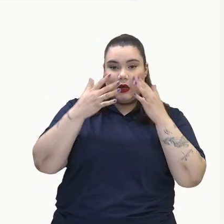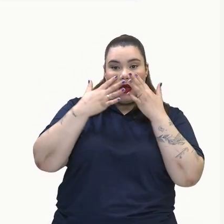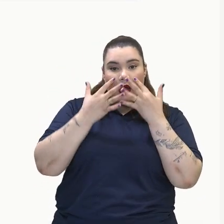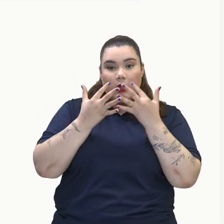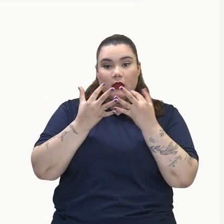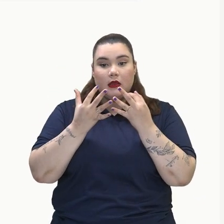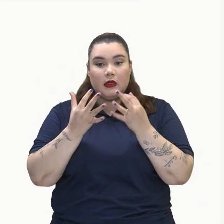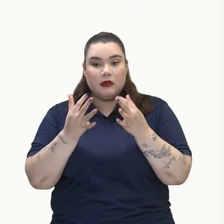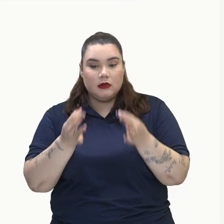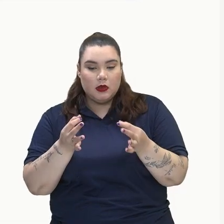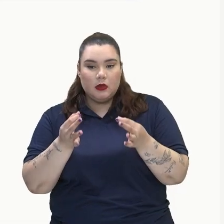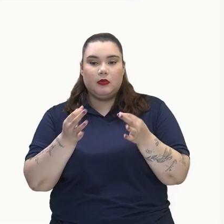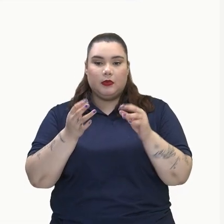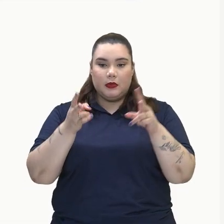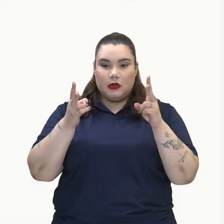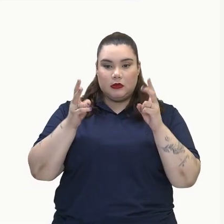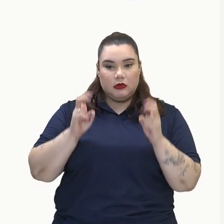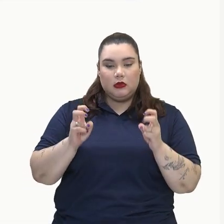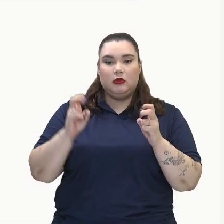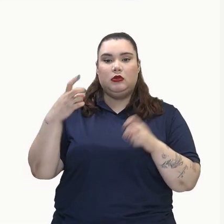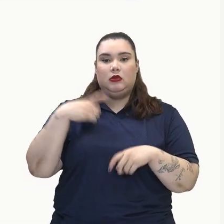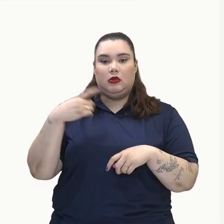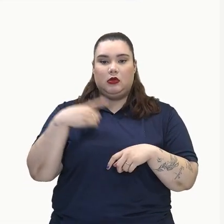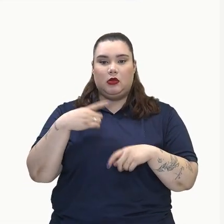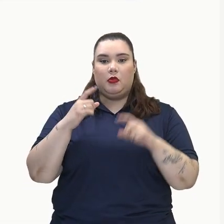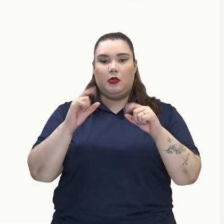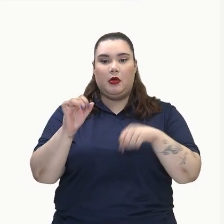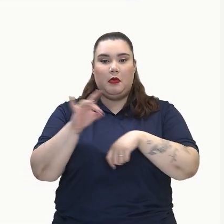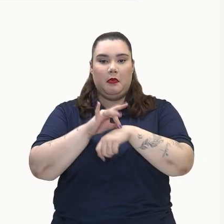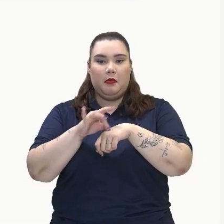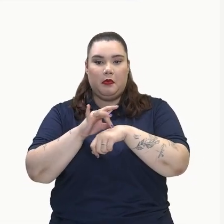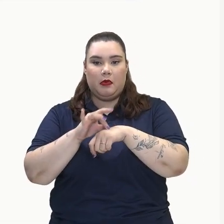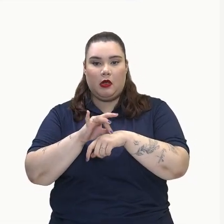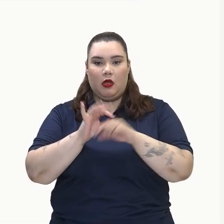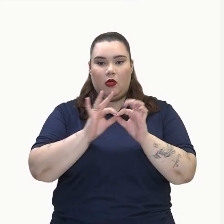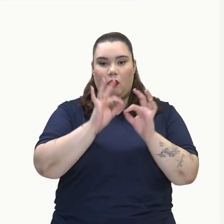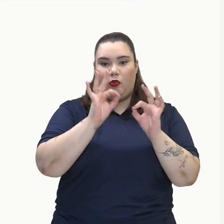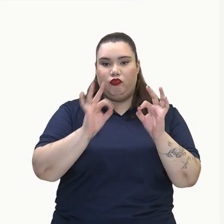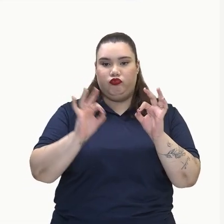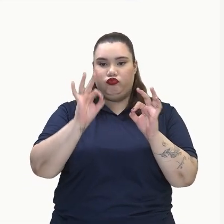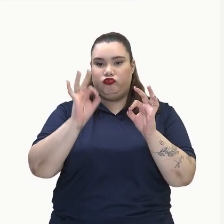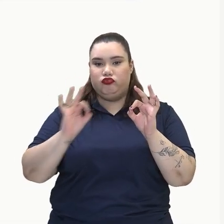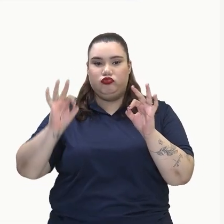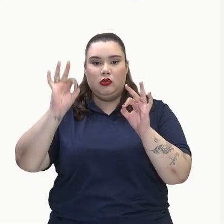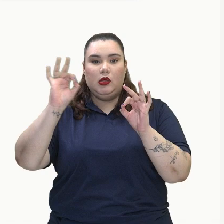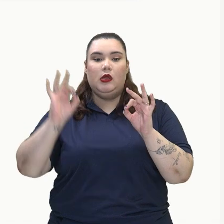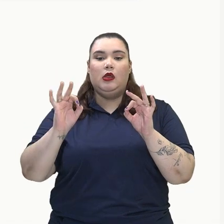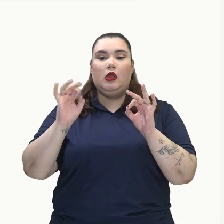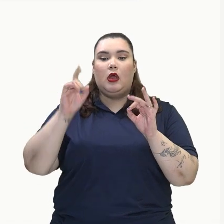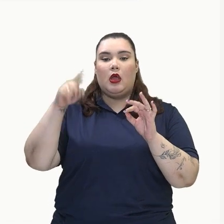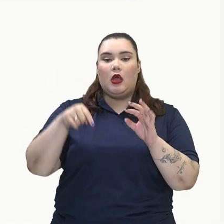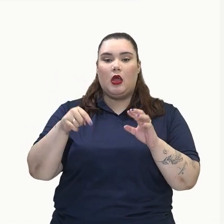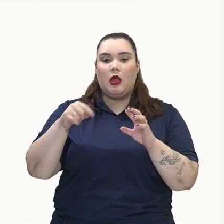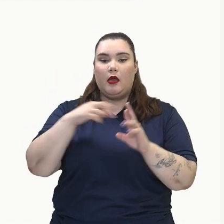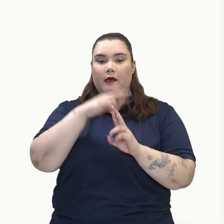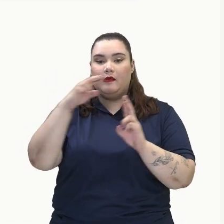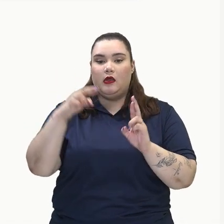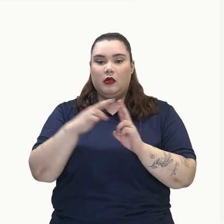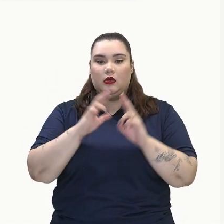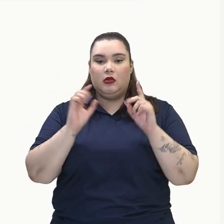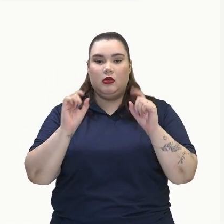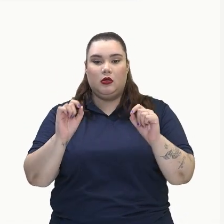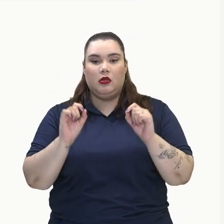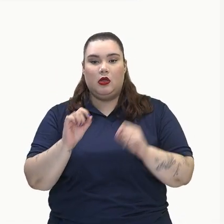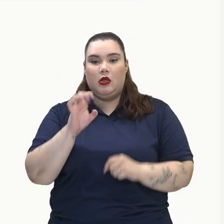atenção, visualizar uma grande linha preta. Essas linhas pretas, elas correspondem ao que seriam